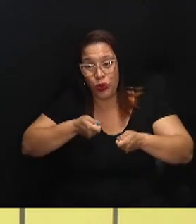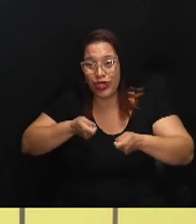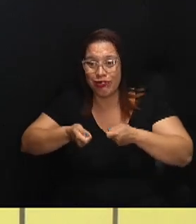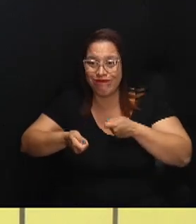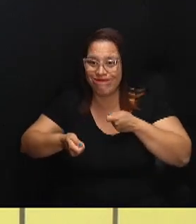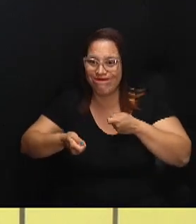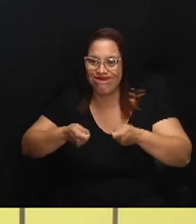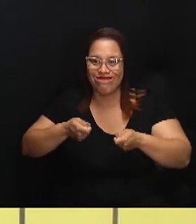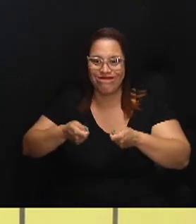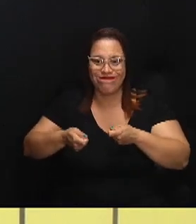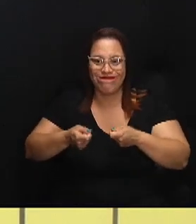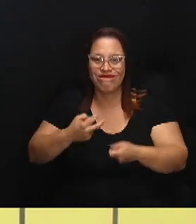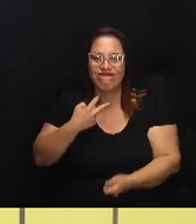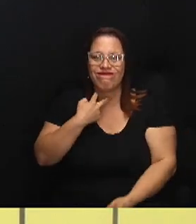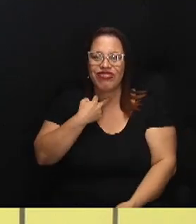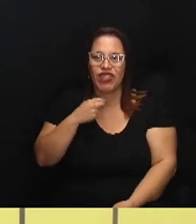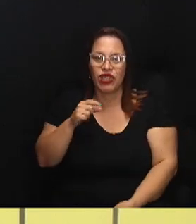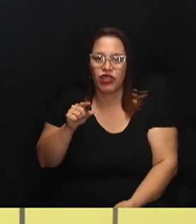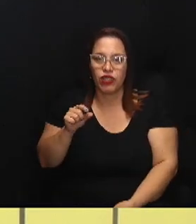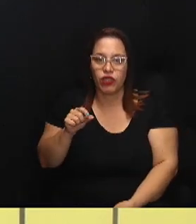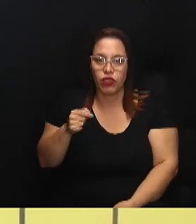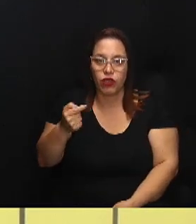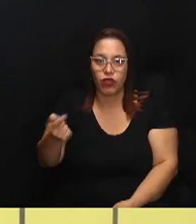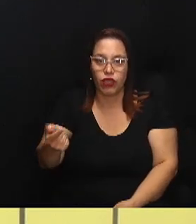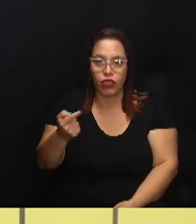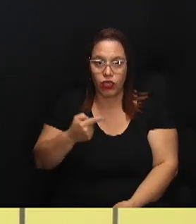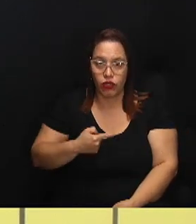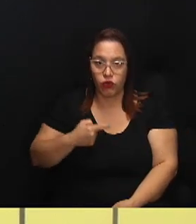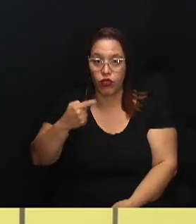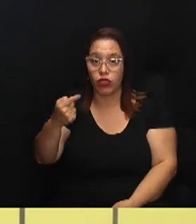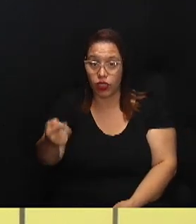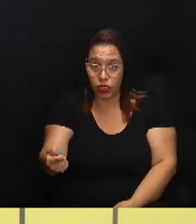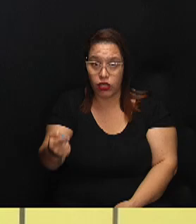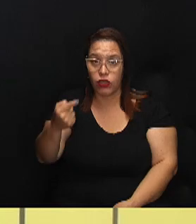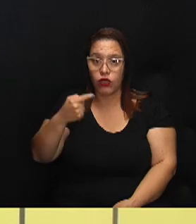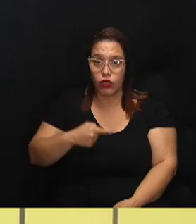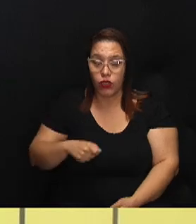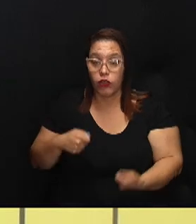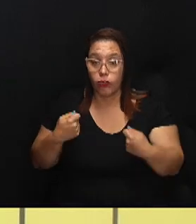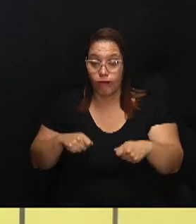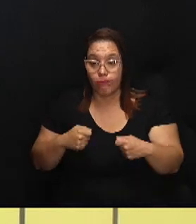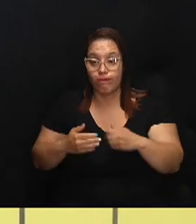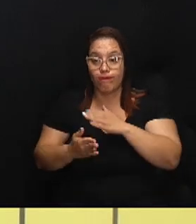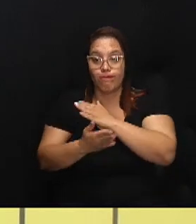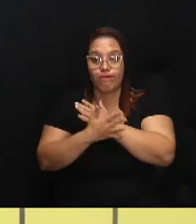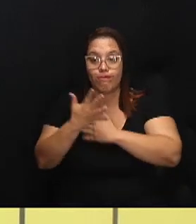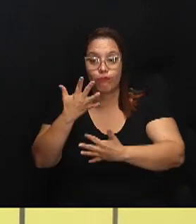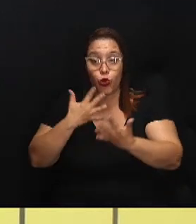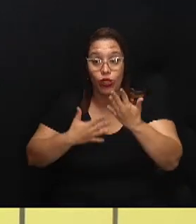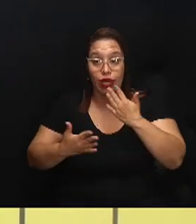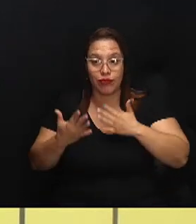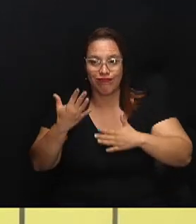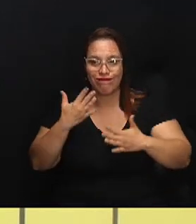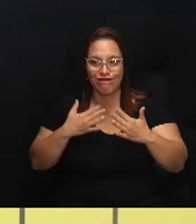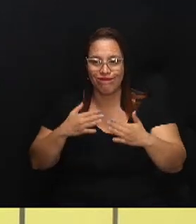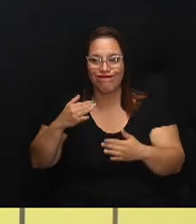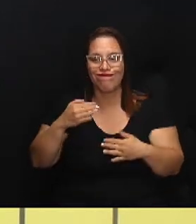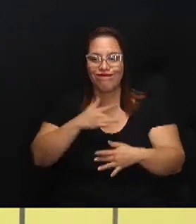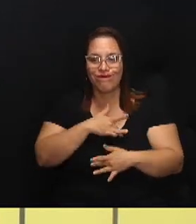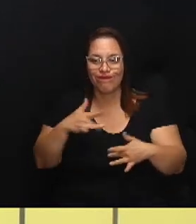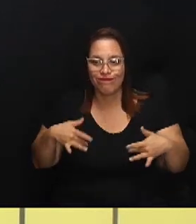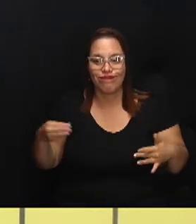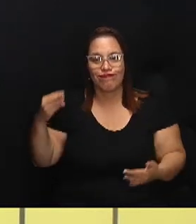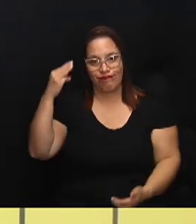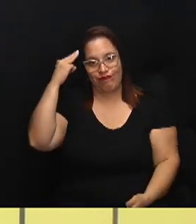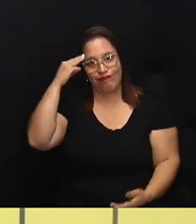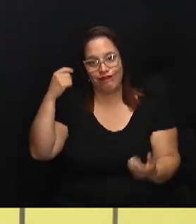posso só ficar ida, vinda de UTI, eu preciso fazer algo por mim também para cuidar dessa saúde mental, cuidar de